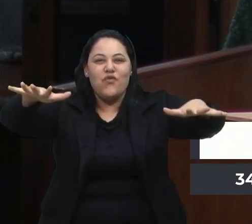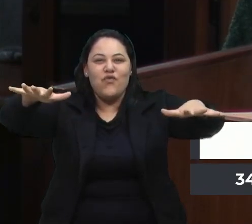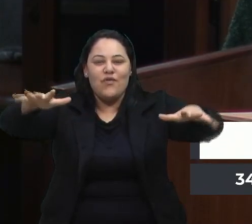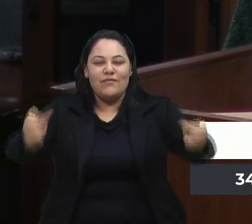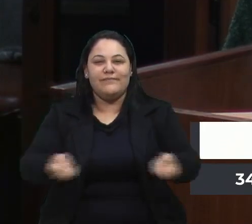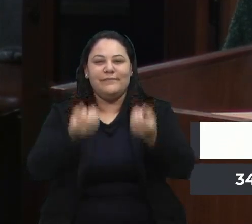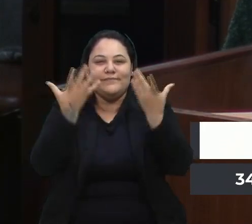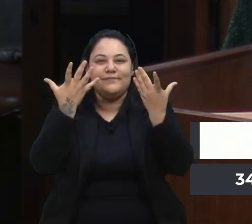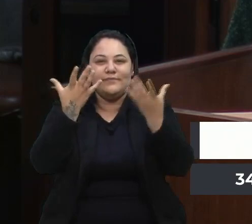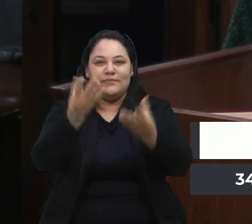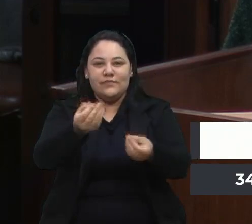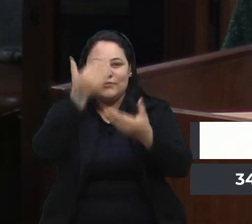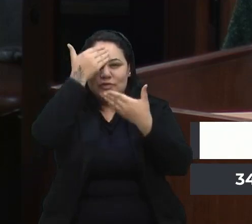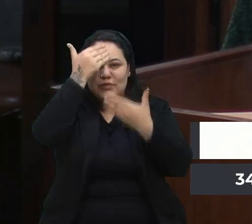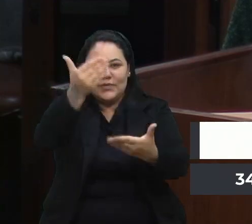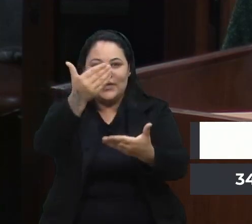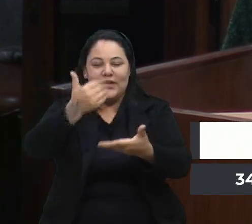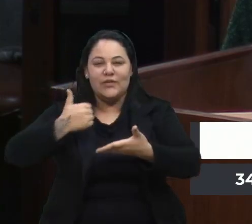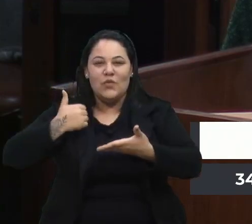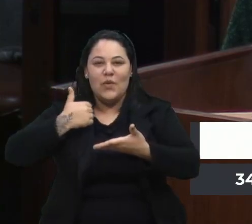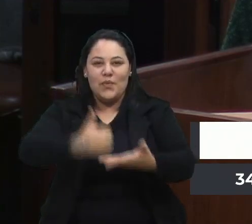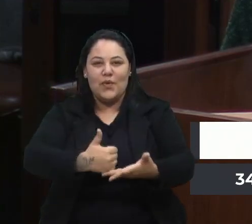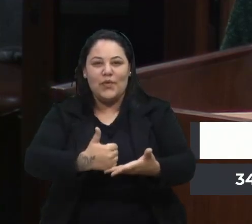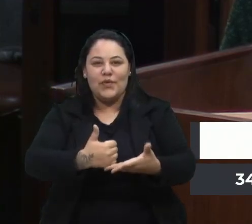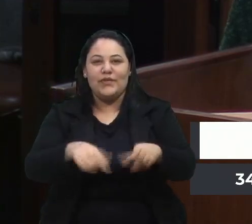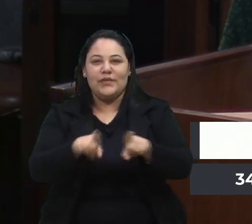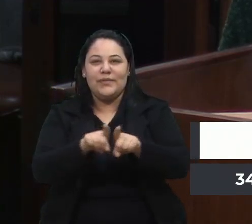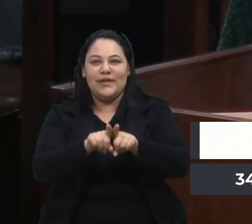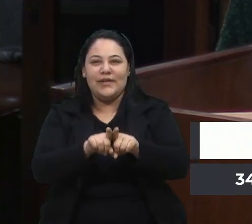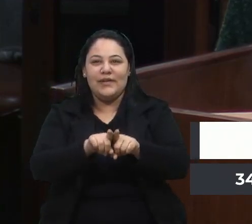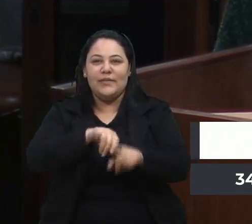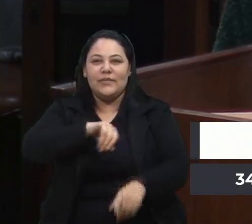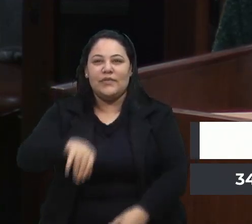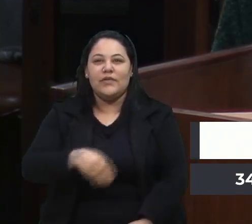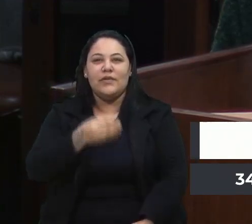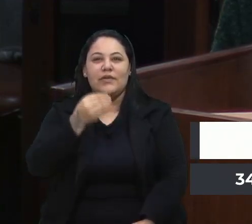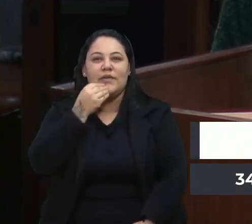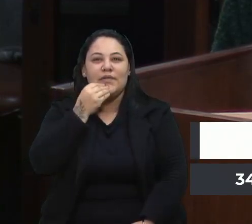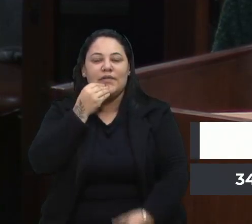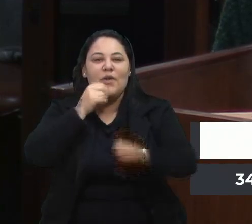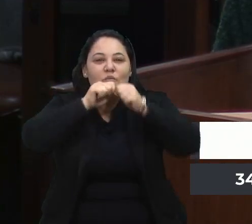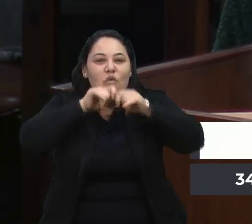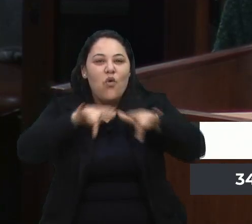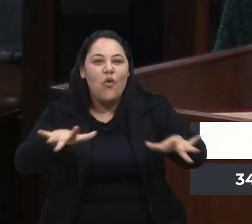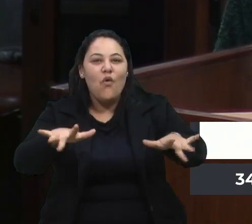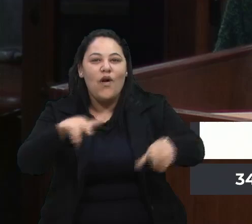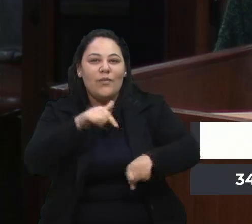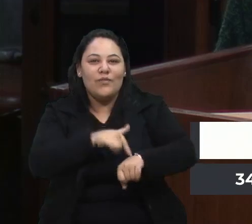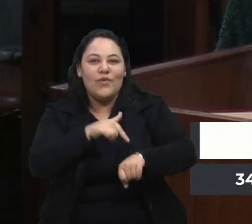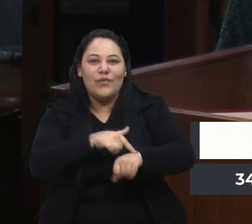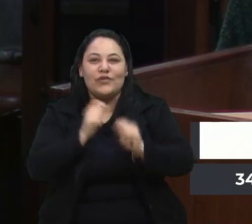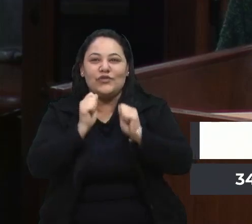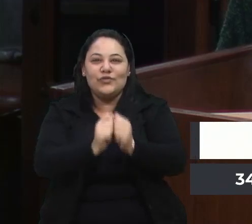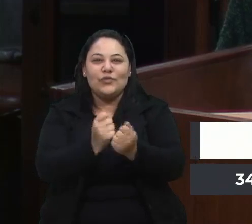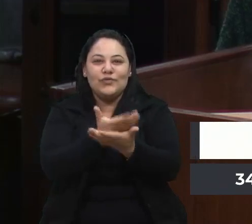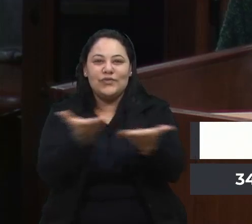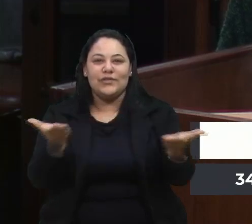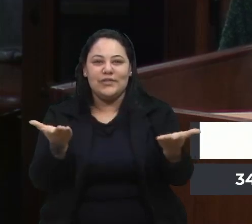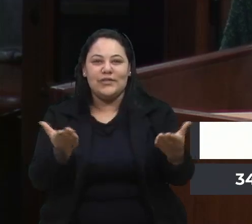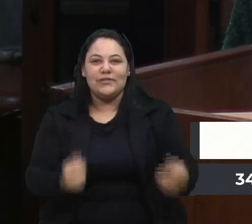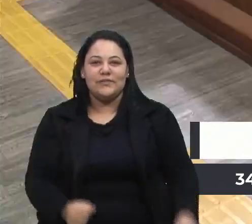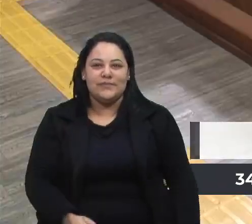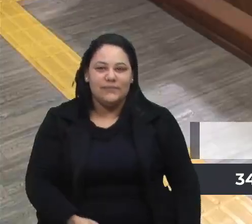festa. Muito obrigada pelo apoio e pela oportunidade de compartilhar este momento com todos vocês.